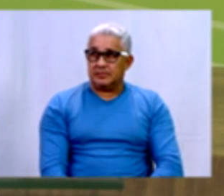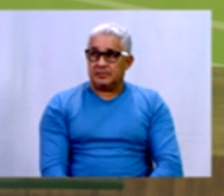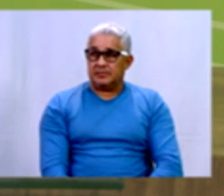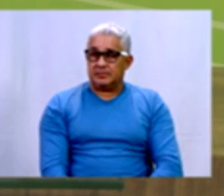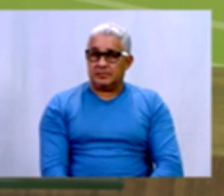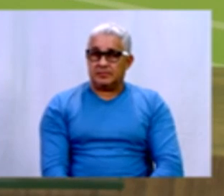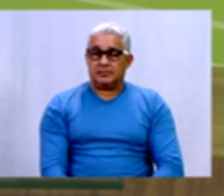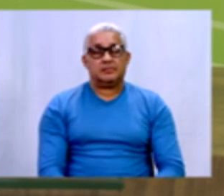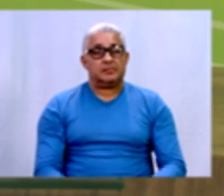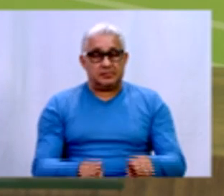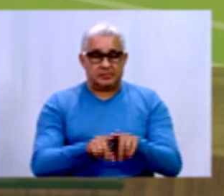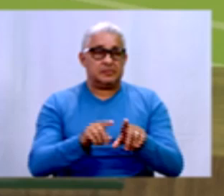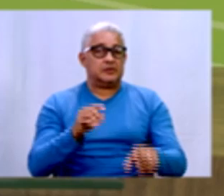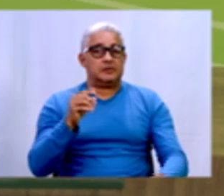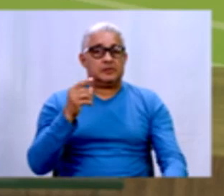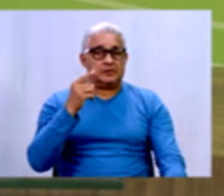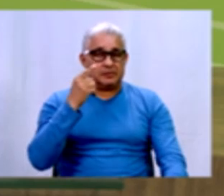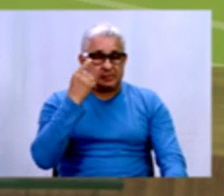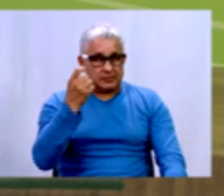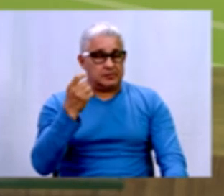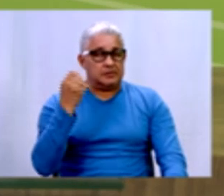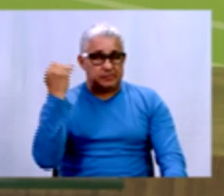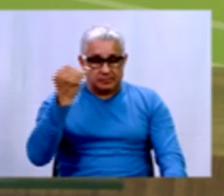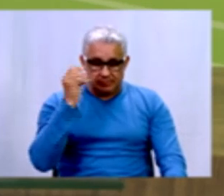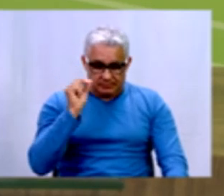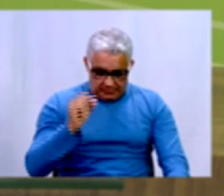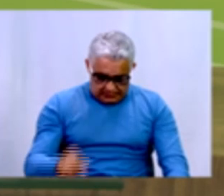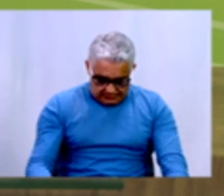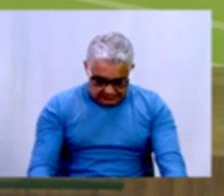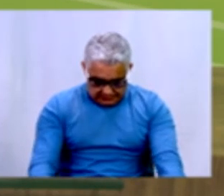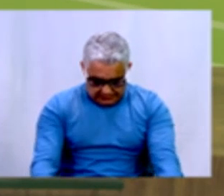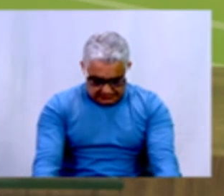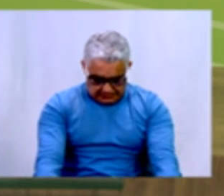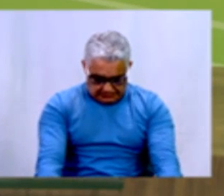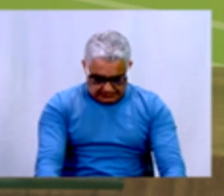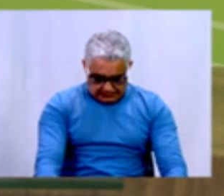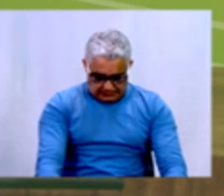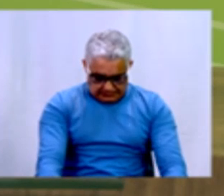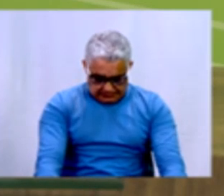também o que o professor citou com relação à